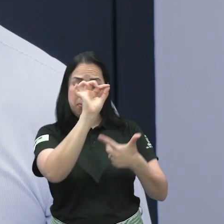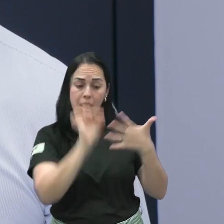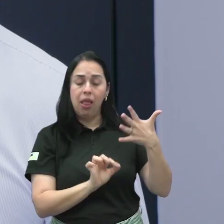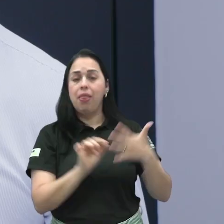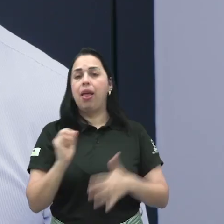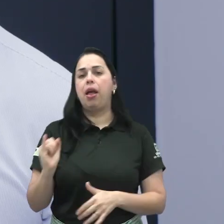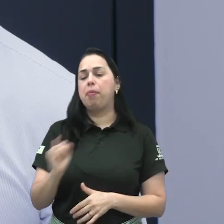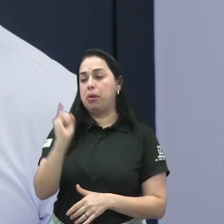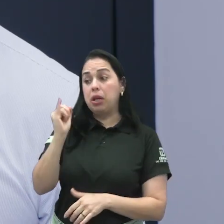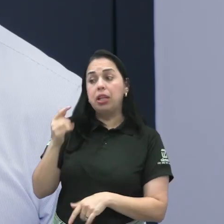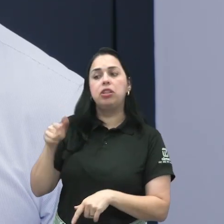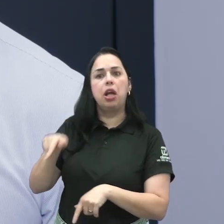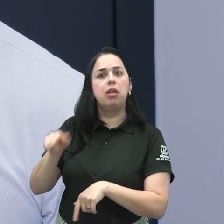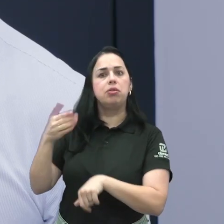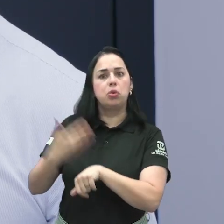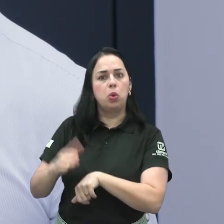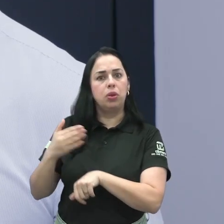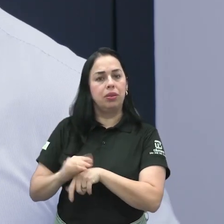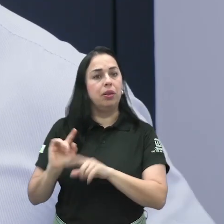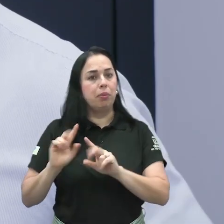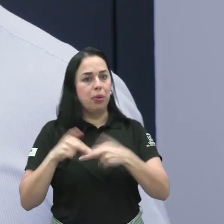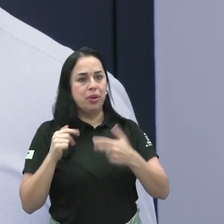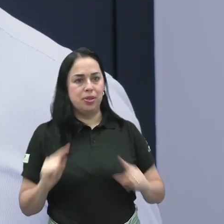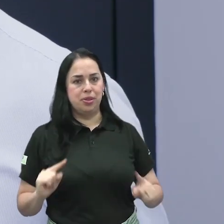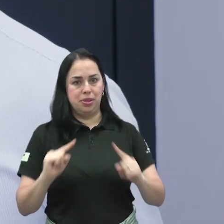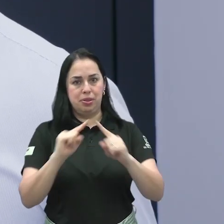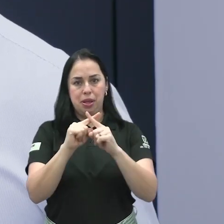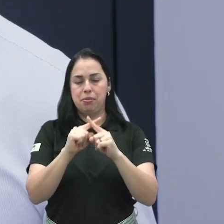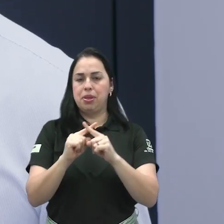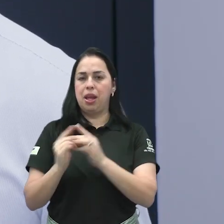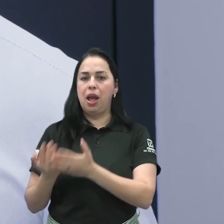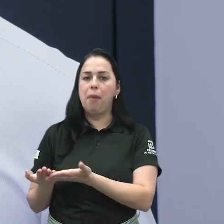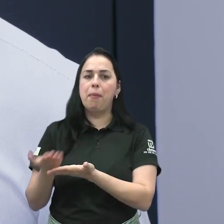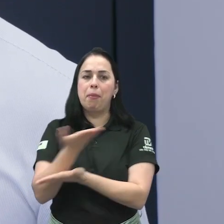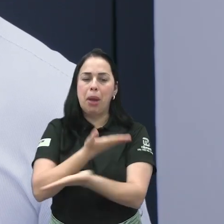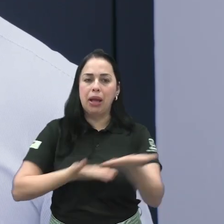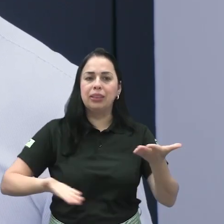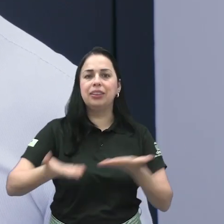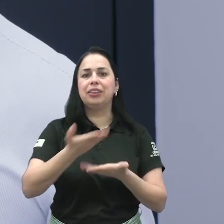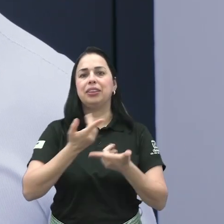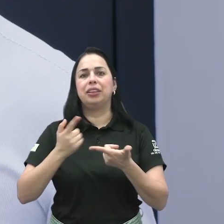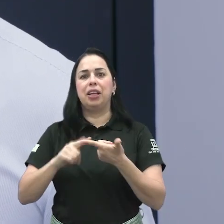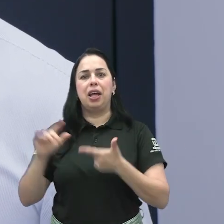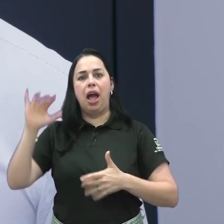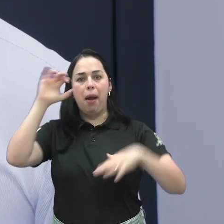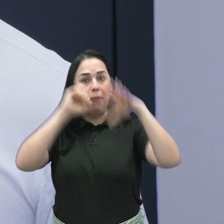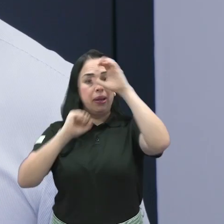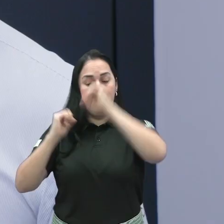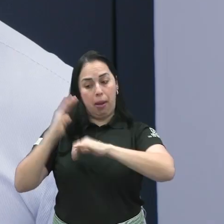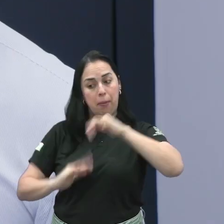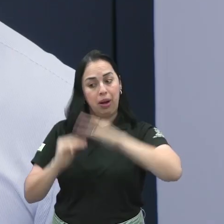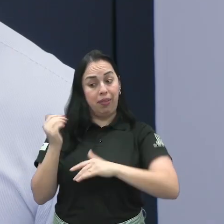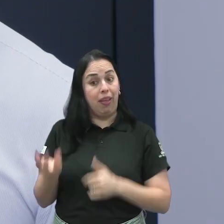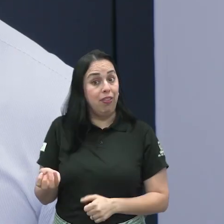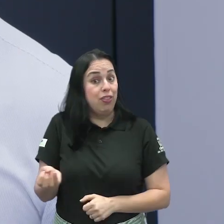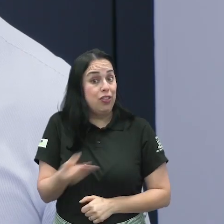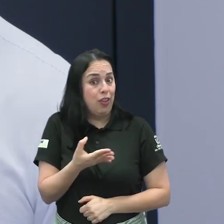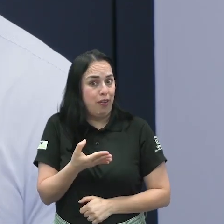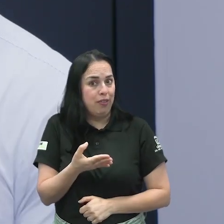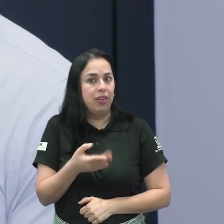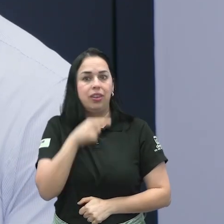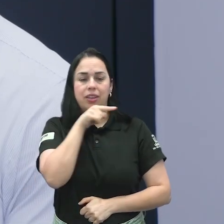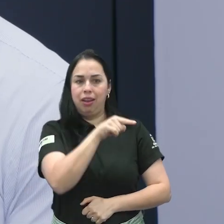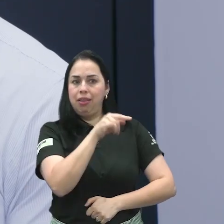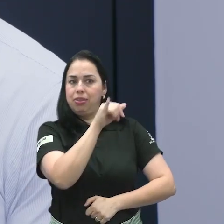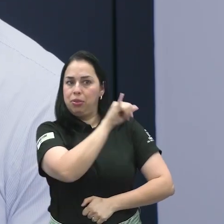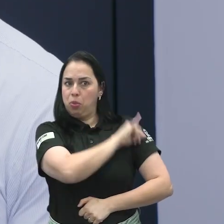essa formação continuada. Esses campeonatos, ele acaba fazendo a integração, a aquisição de novas habilidades, né? E no